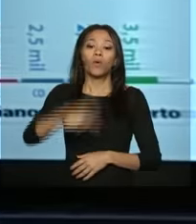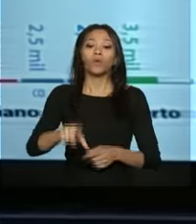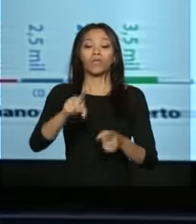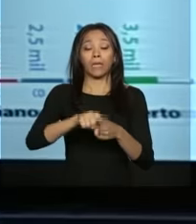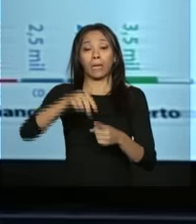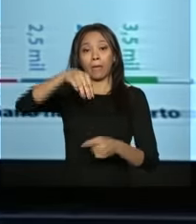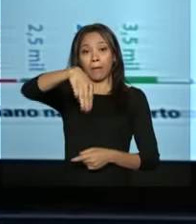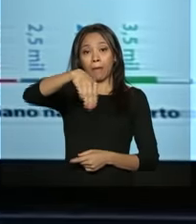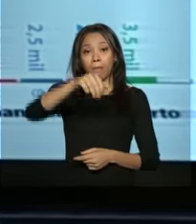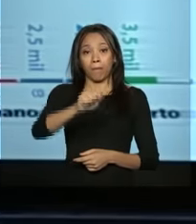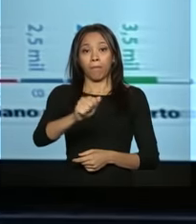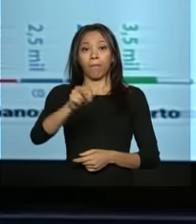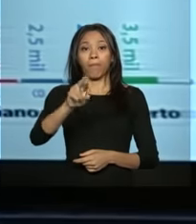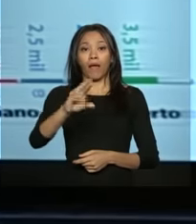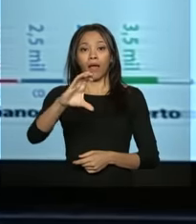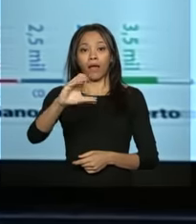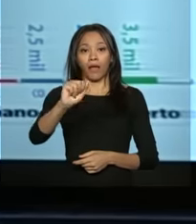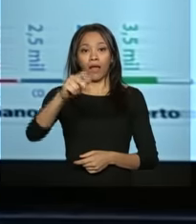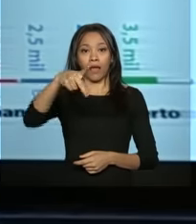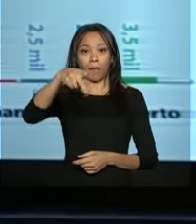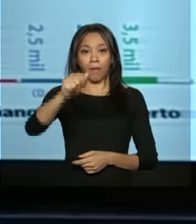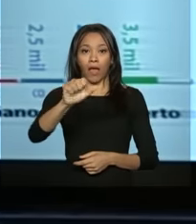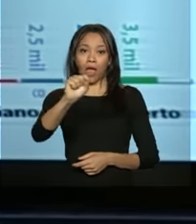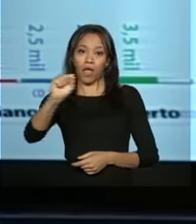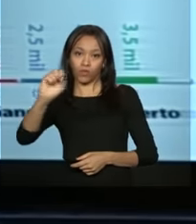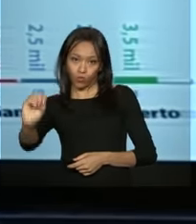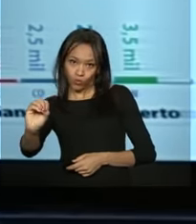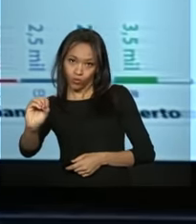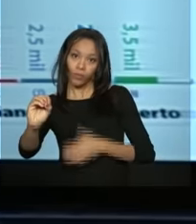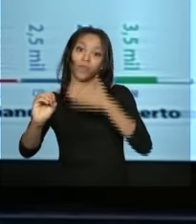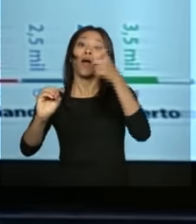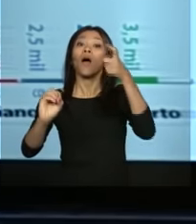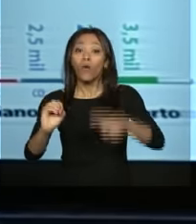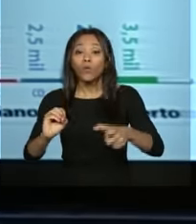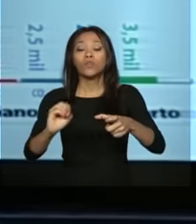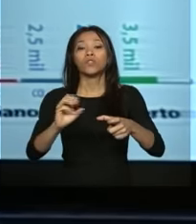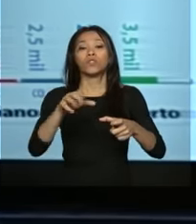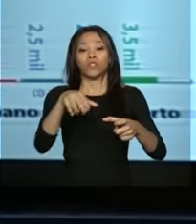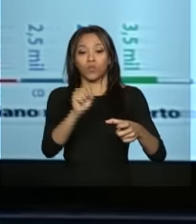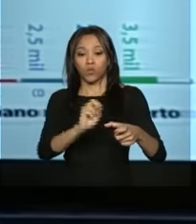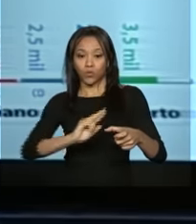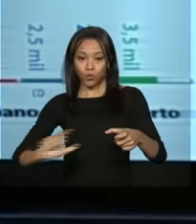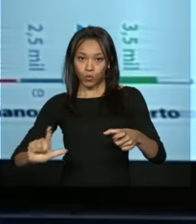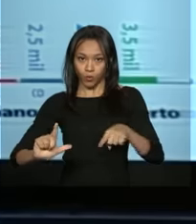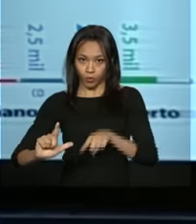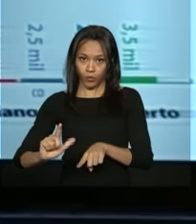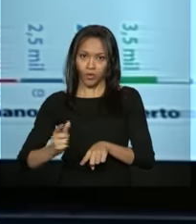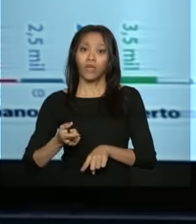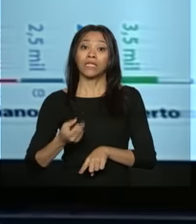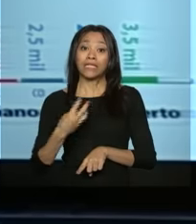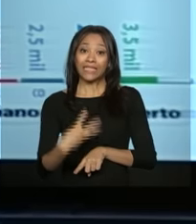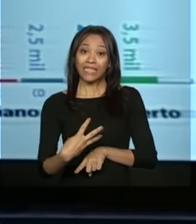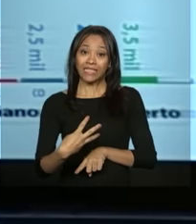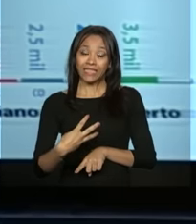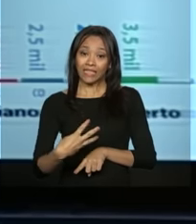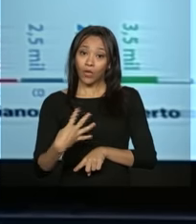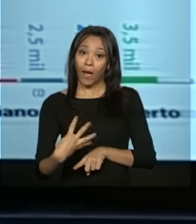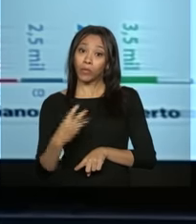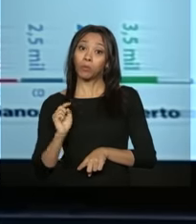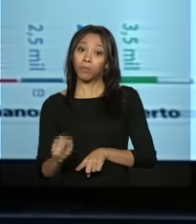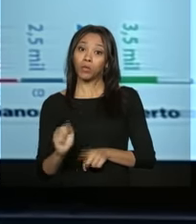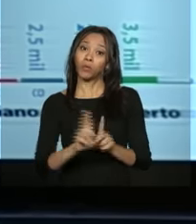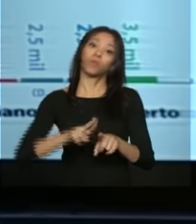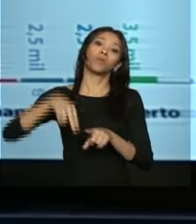CDI apenas o gerador né região sul 30 o mesmo produto 34.000 na região